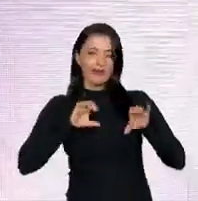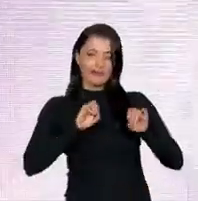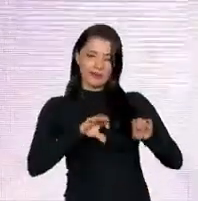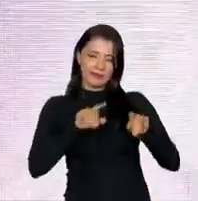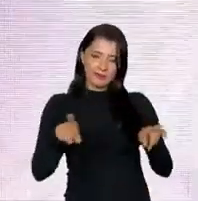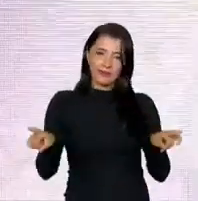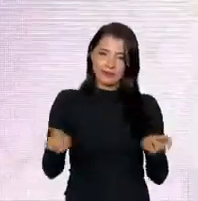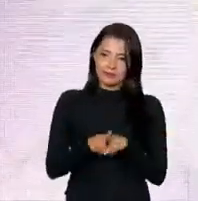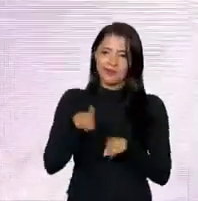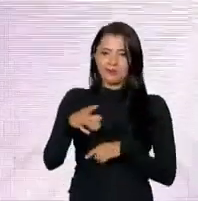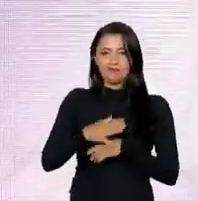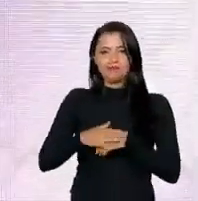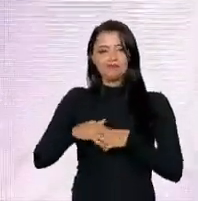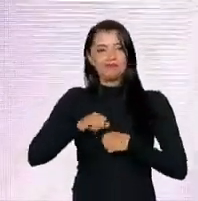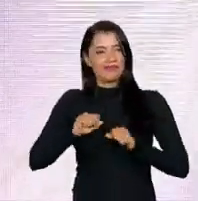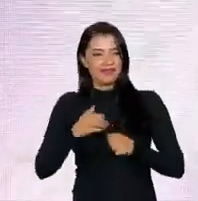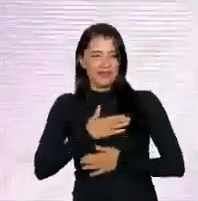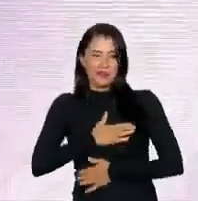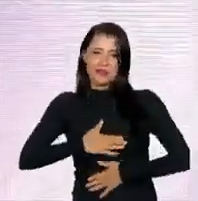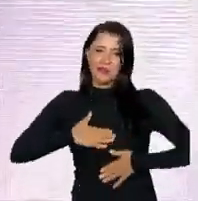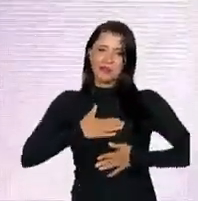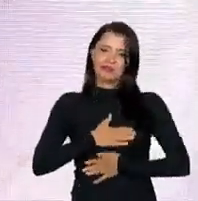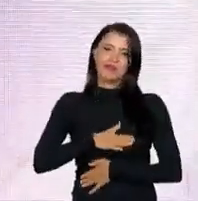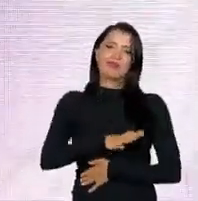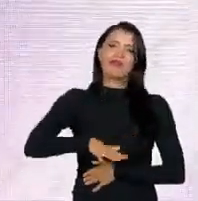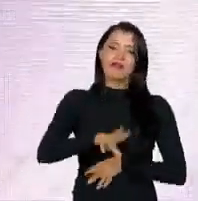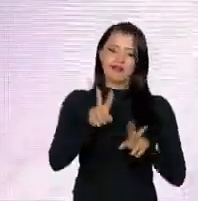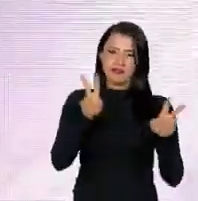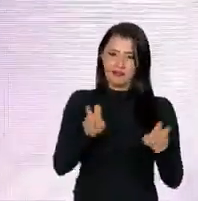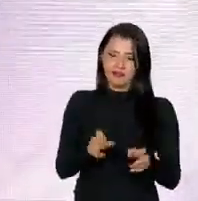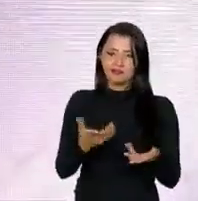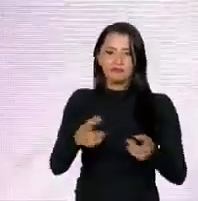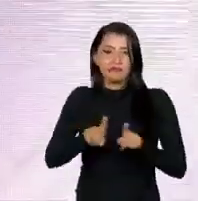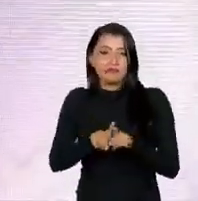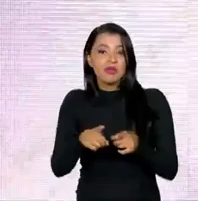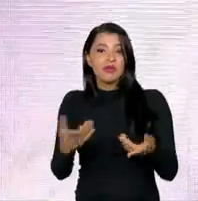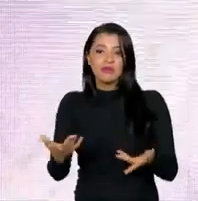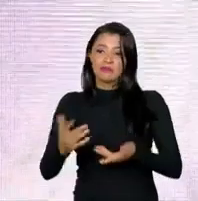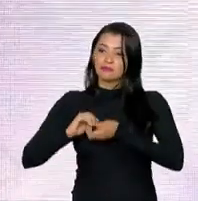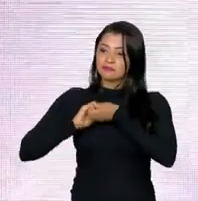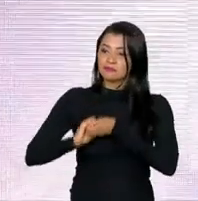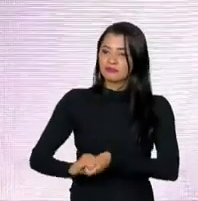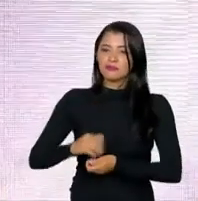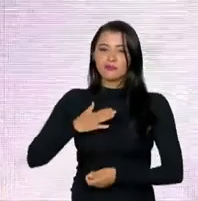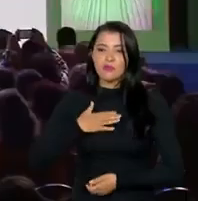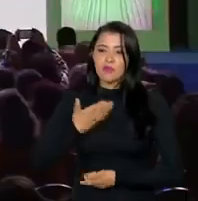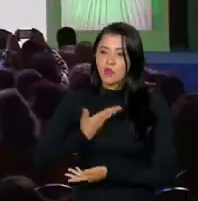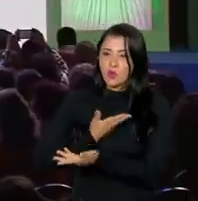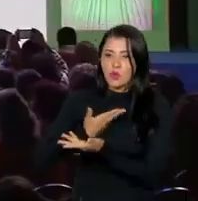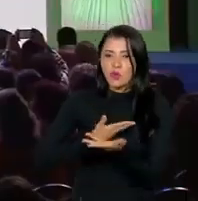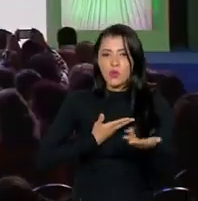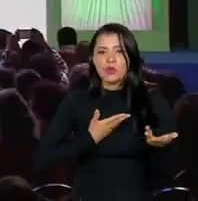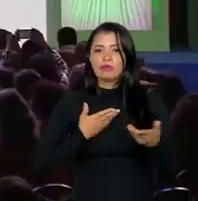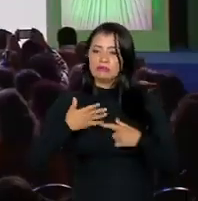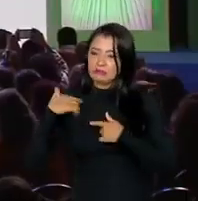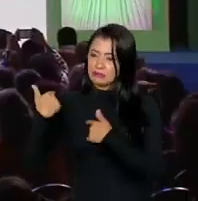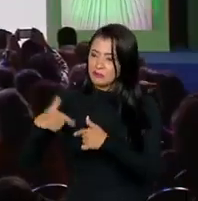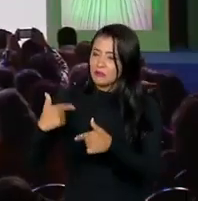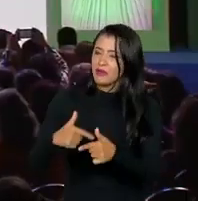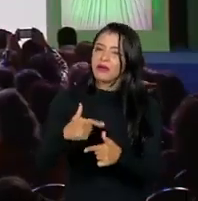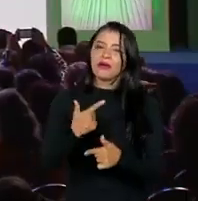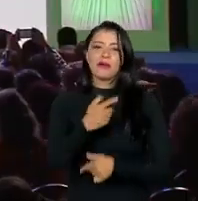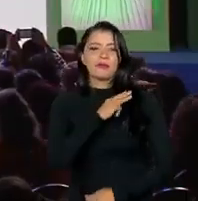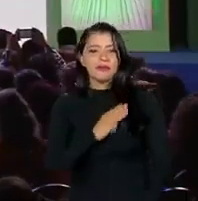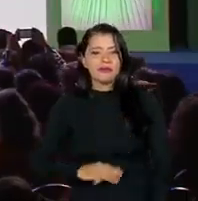também, então tenho um carinho muito grande por essa pauta. Quero cumprimentar meus companheiros aqui de luta, ministra